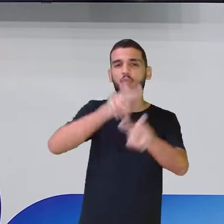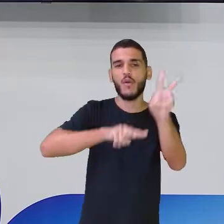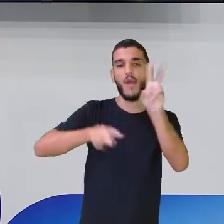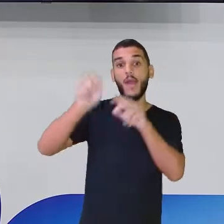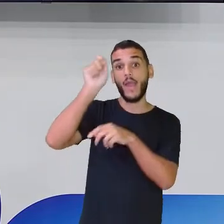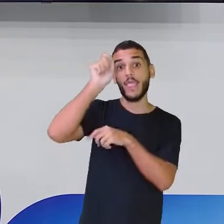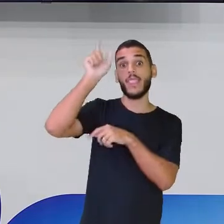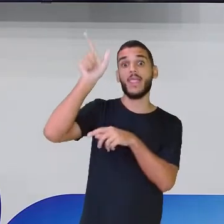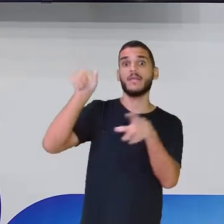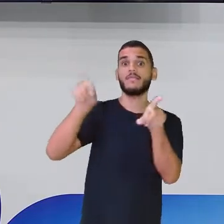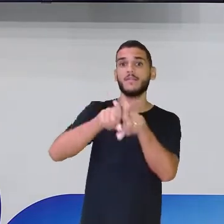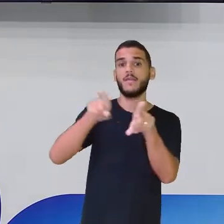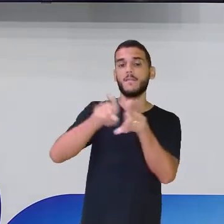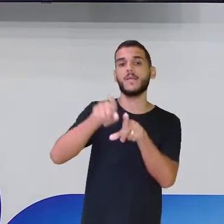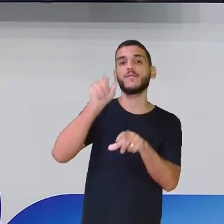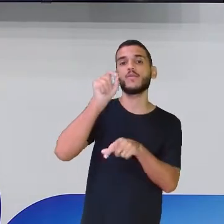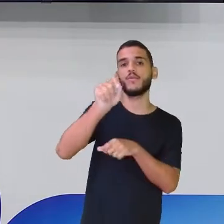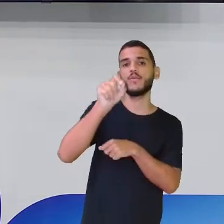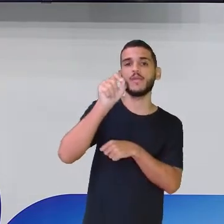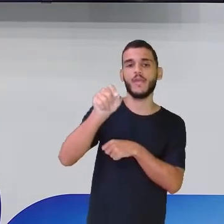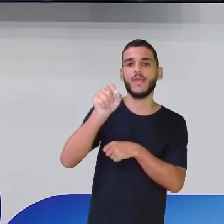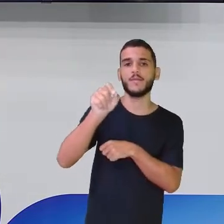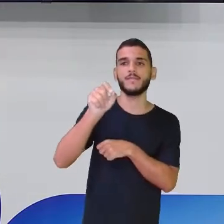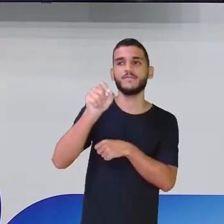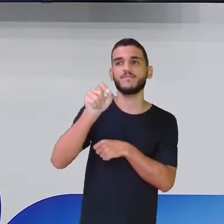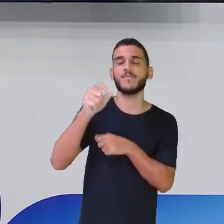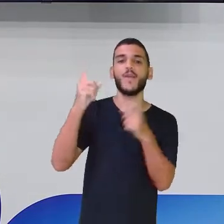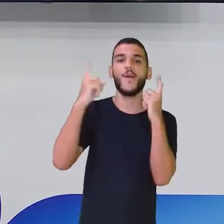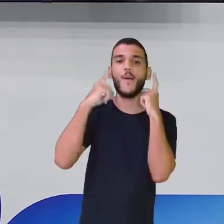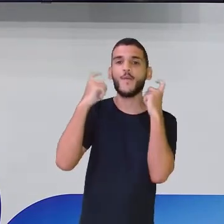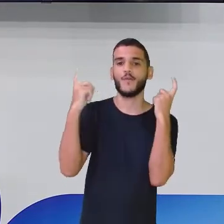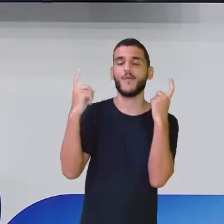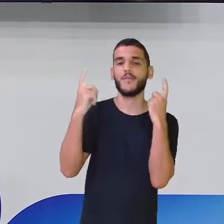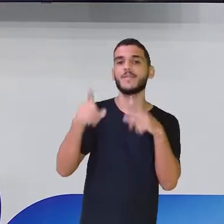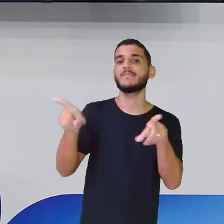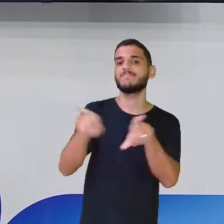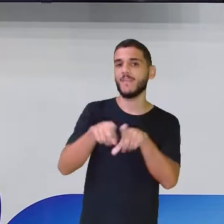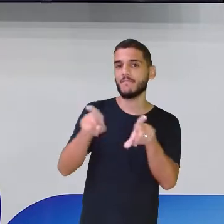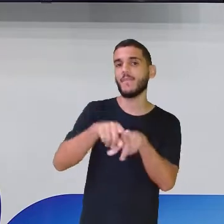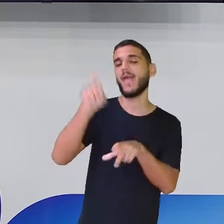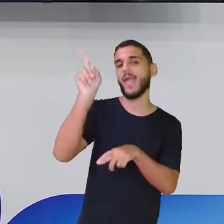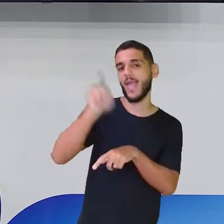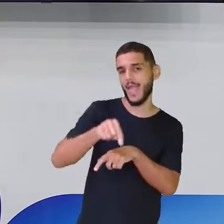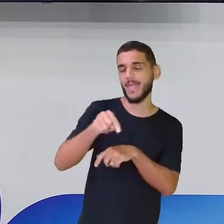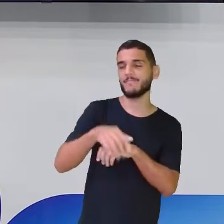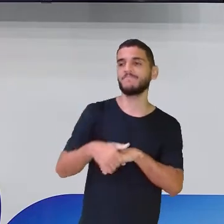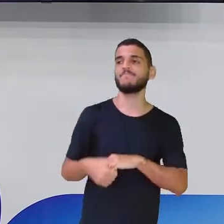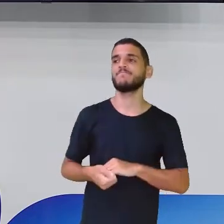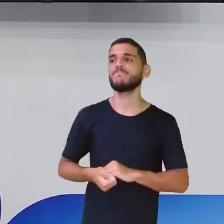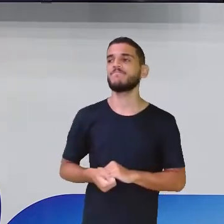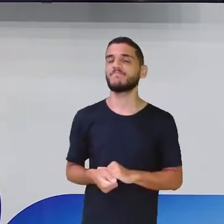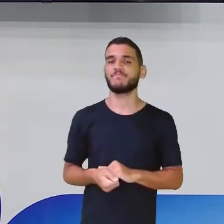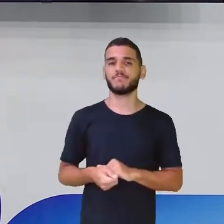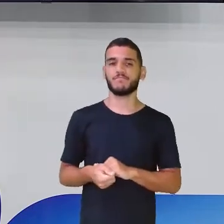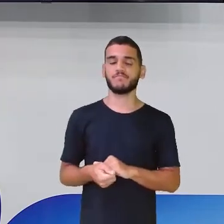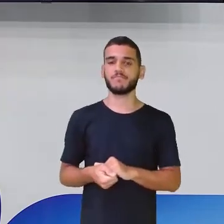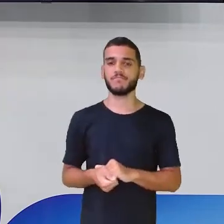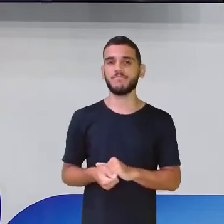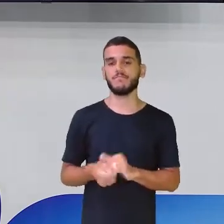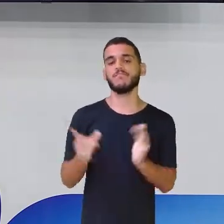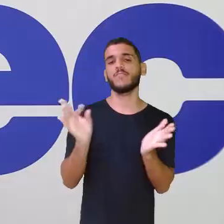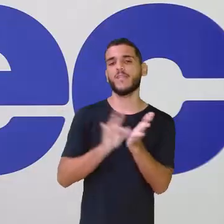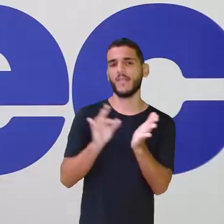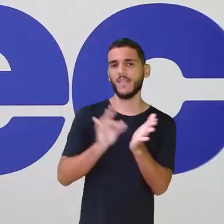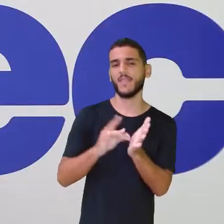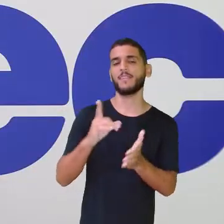sonoridade, né? Porque os sons também fazem parte da paisagem, né? Verdade, né? A gente tem todos